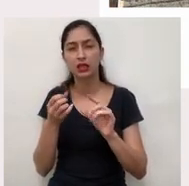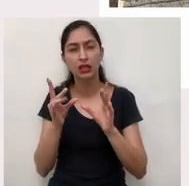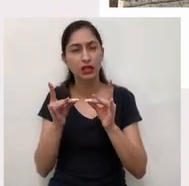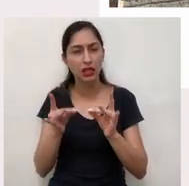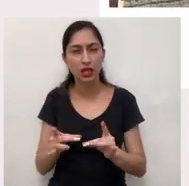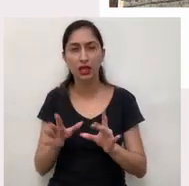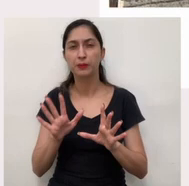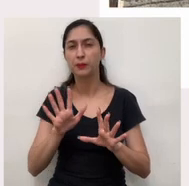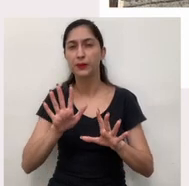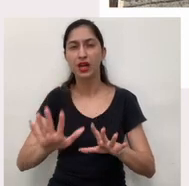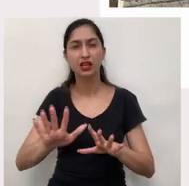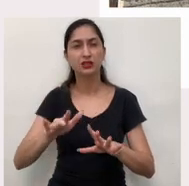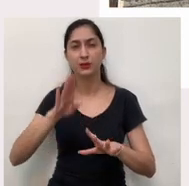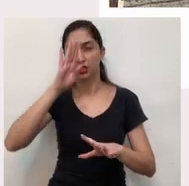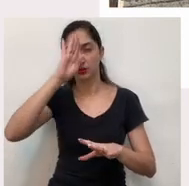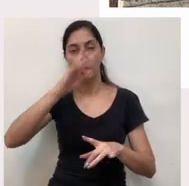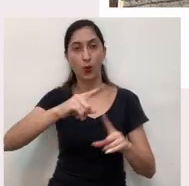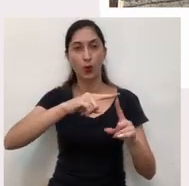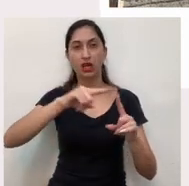linhas, linhas, linhas, né?